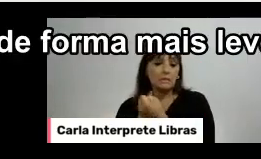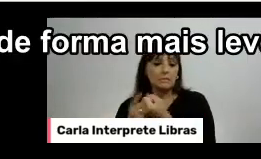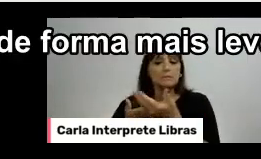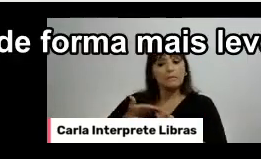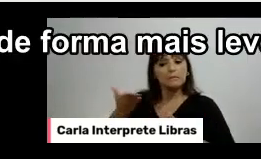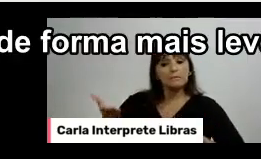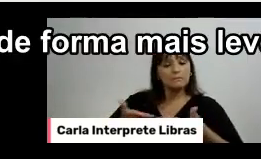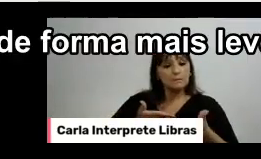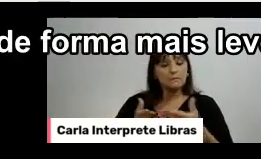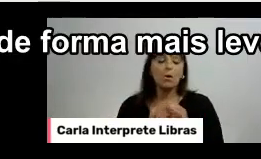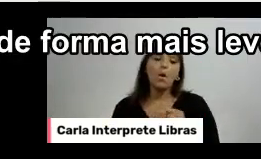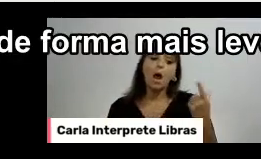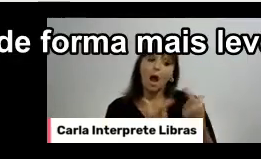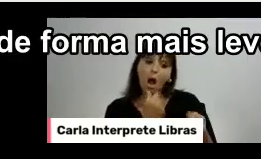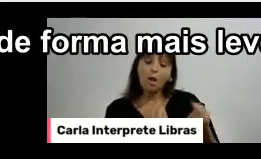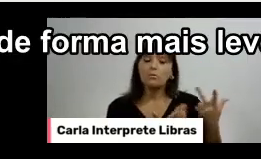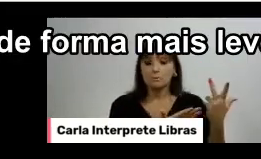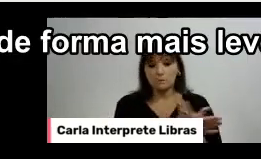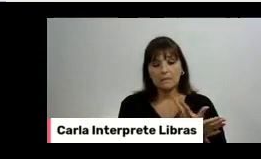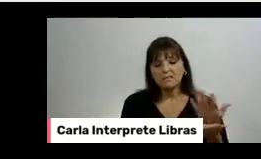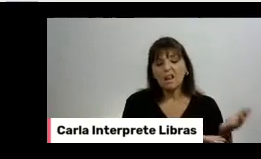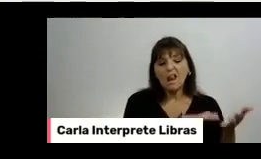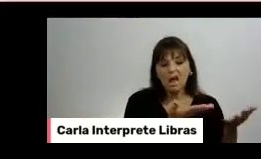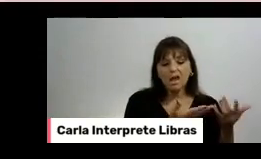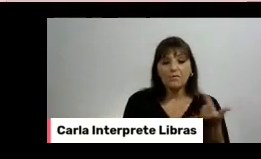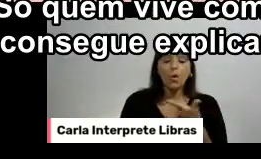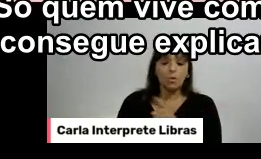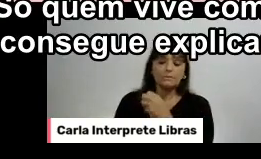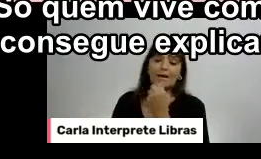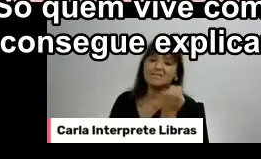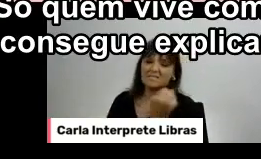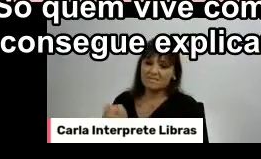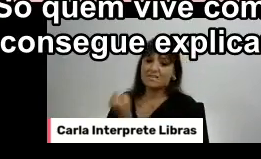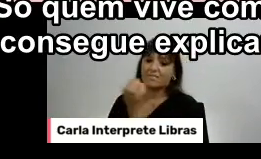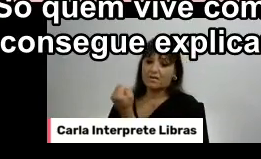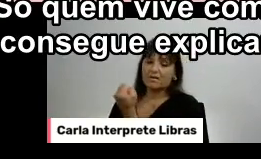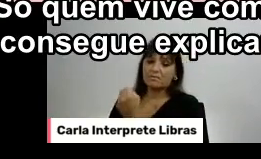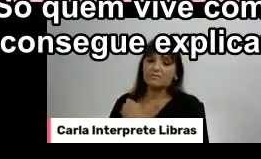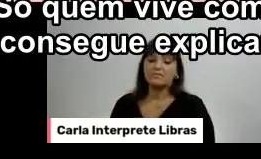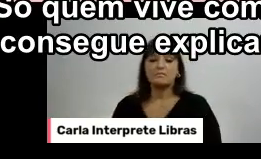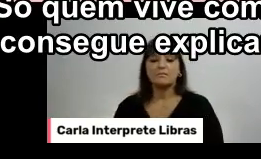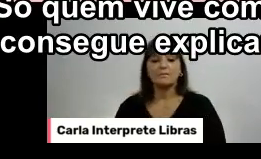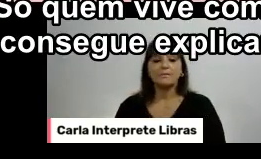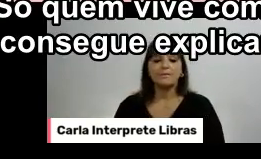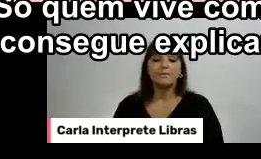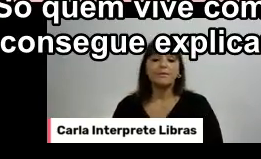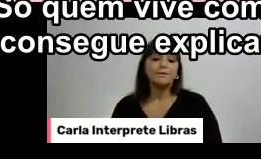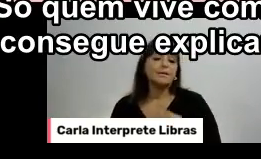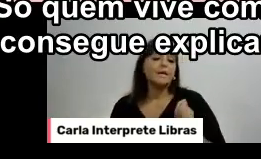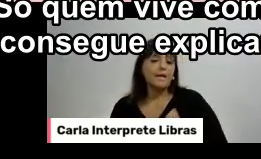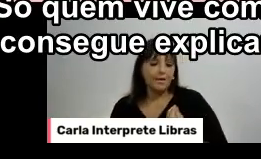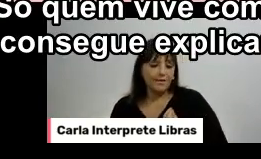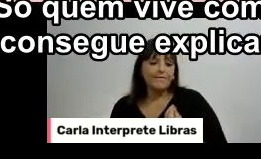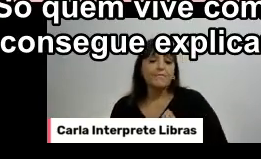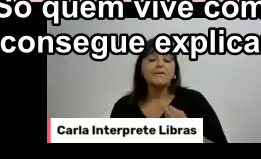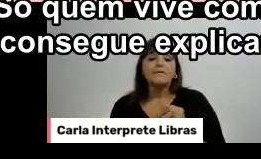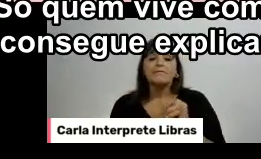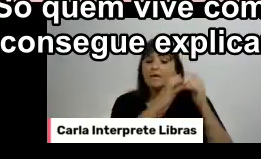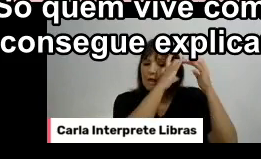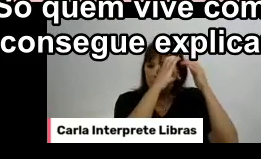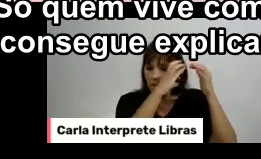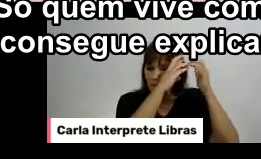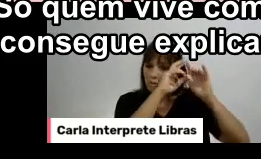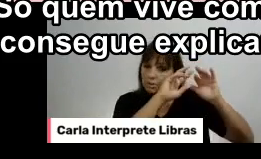e outros de formas mais severas. Só quem vive com a neurodiversidade consegue explicar